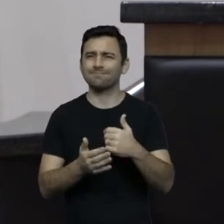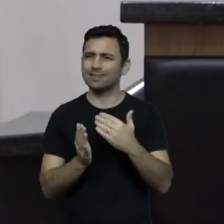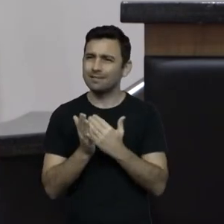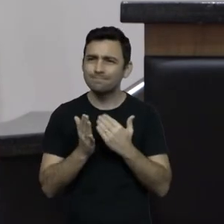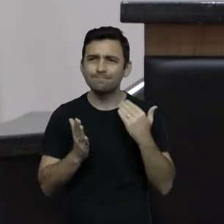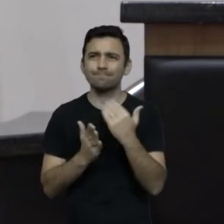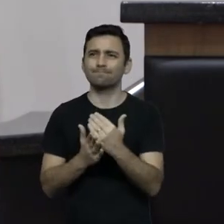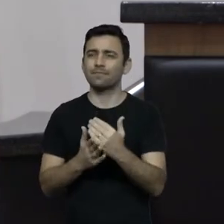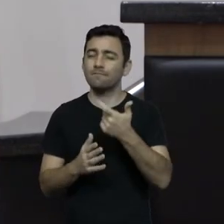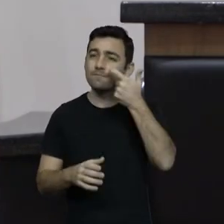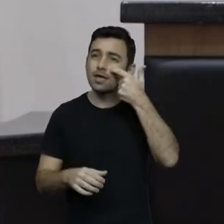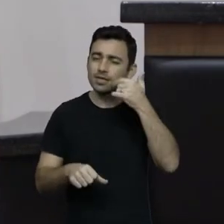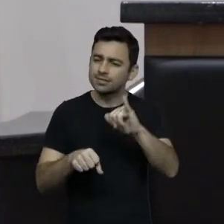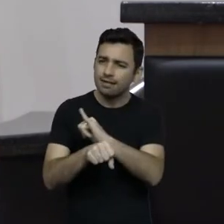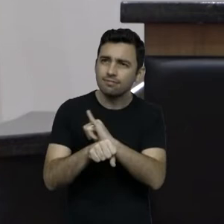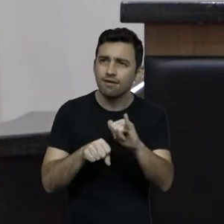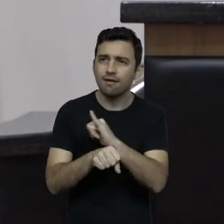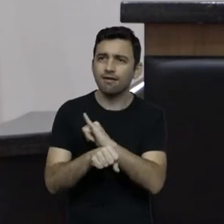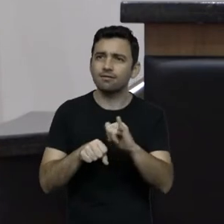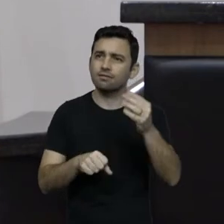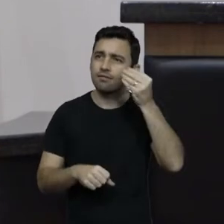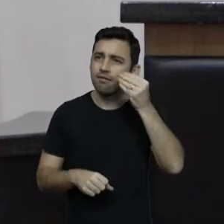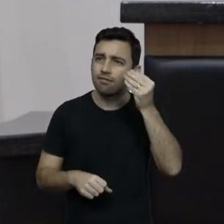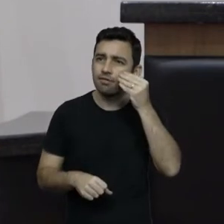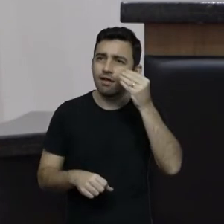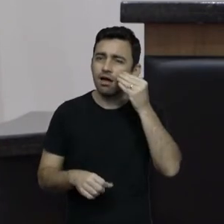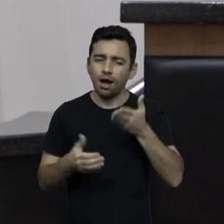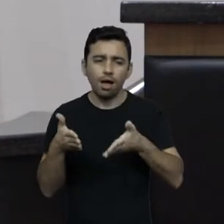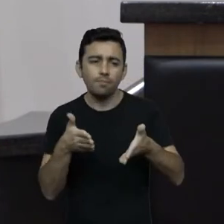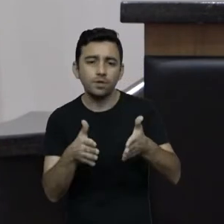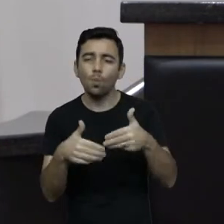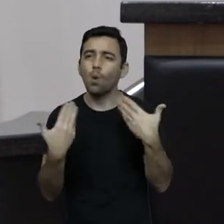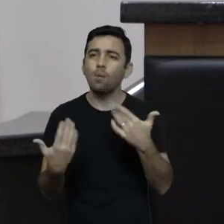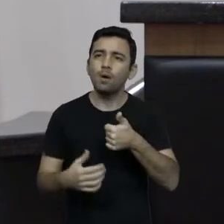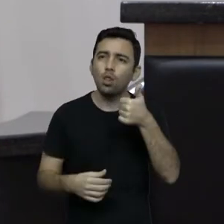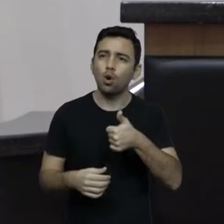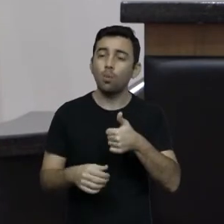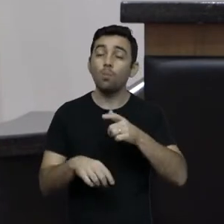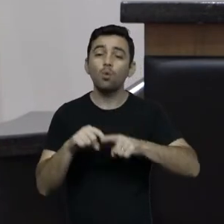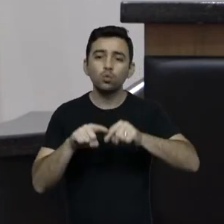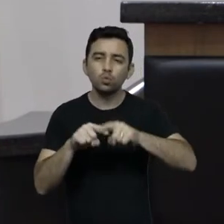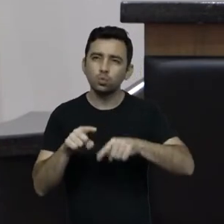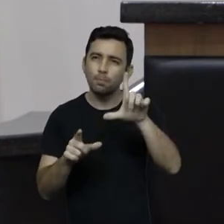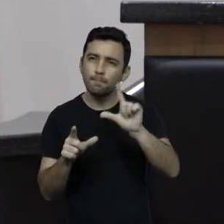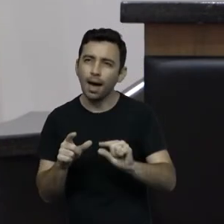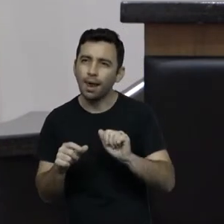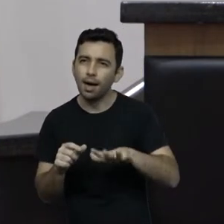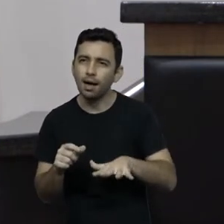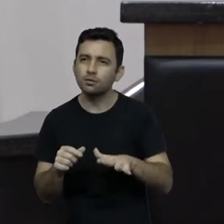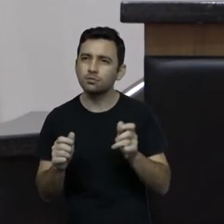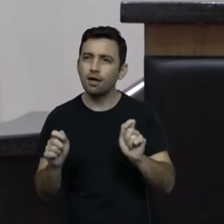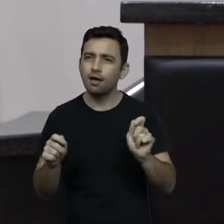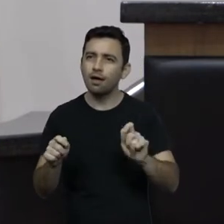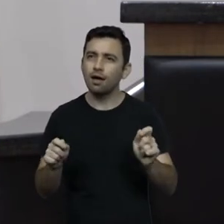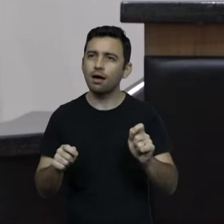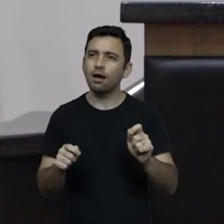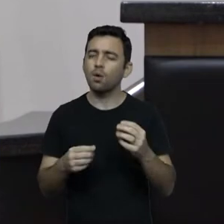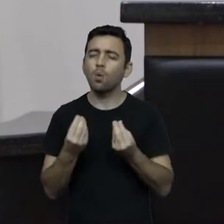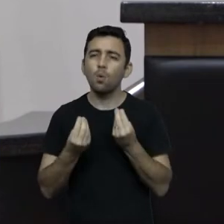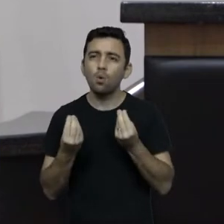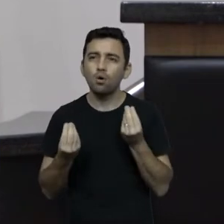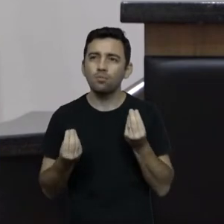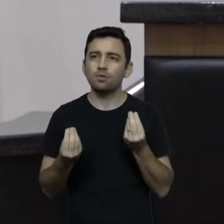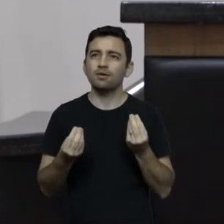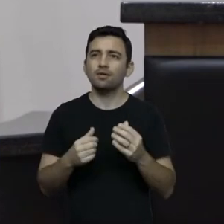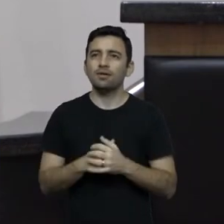encontrar mecanismos encontrar os caminhos para o produto ficar mais barato na mesa do Consumidor